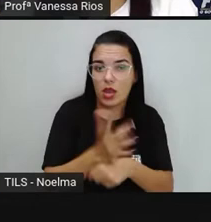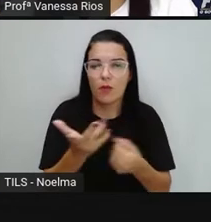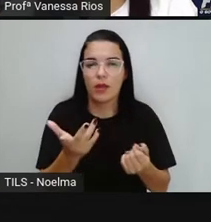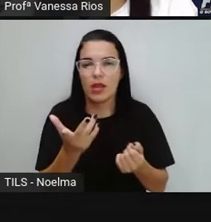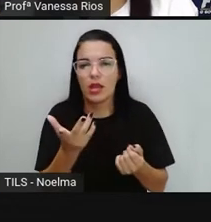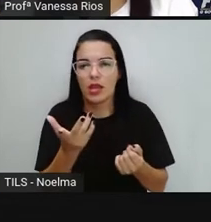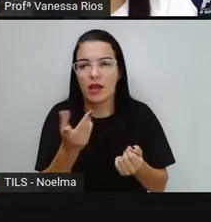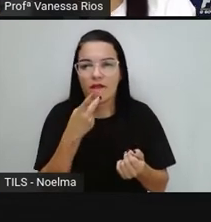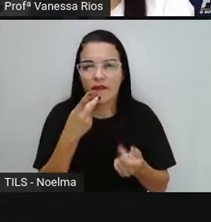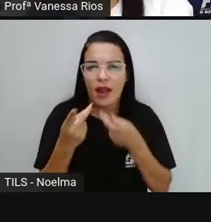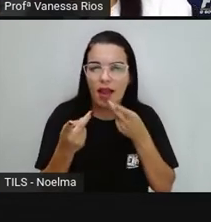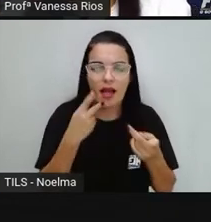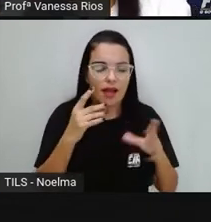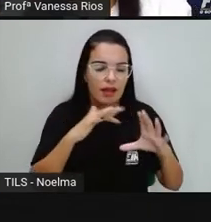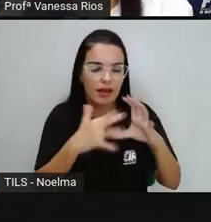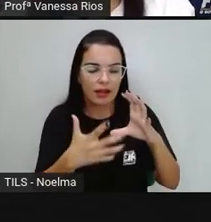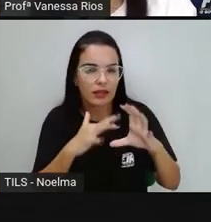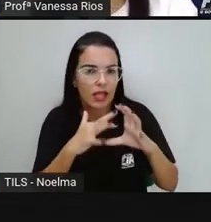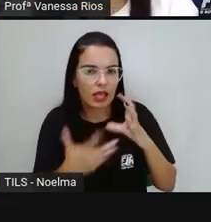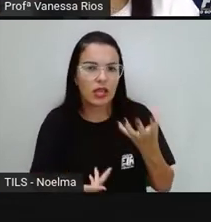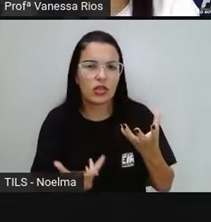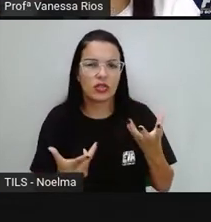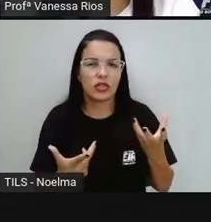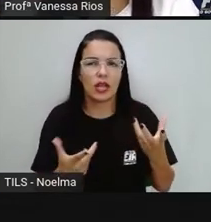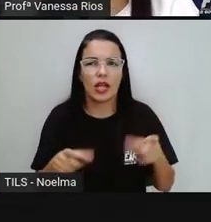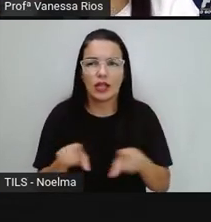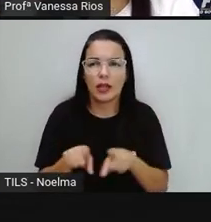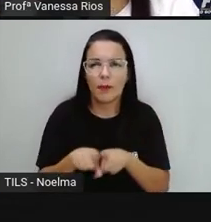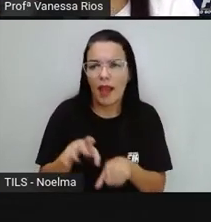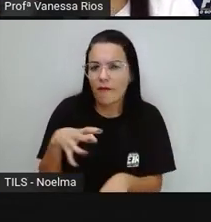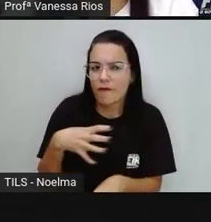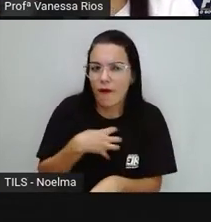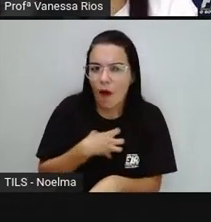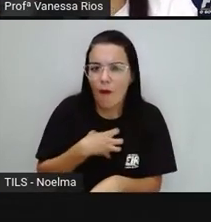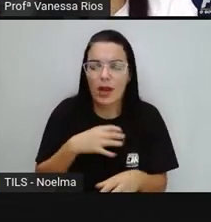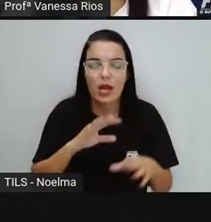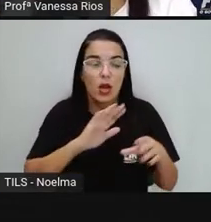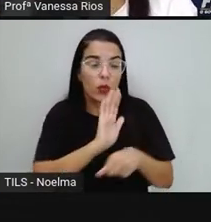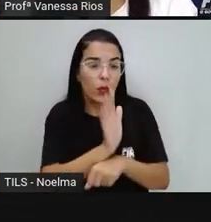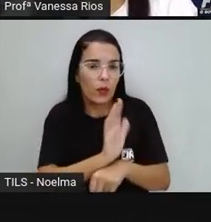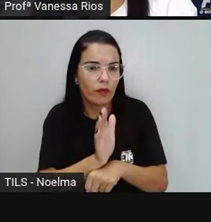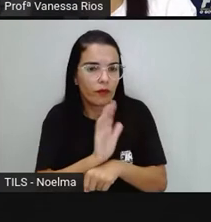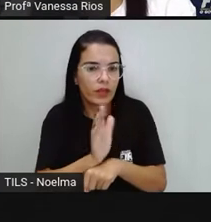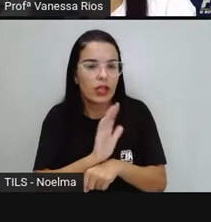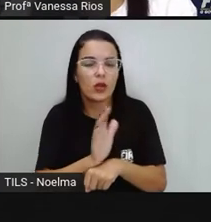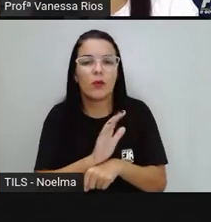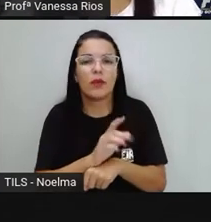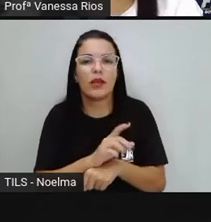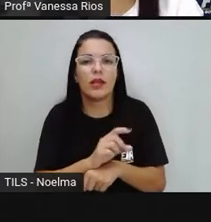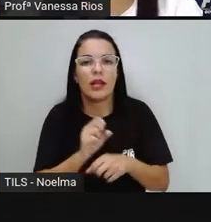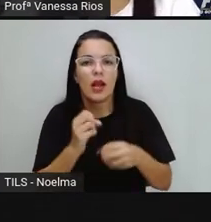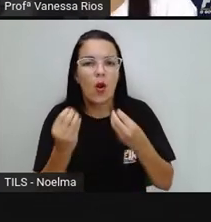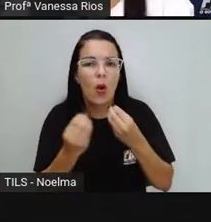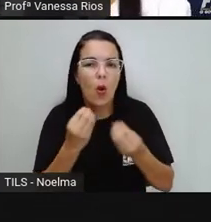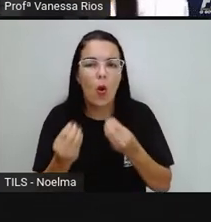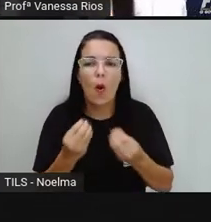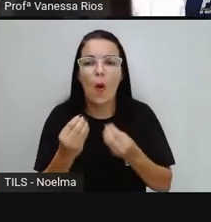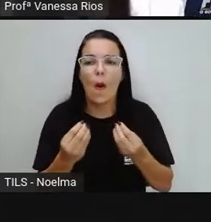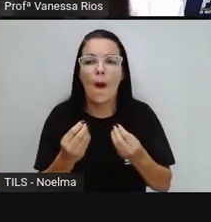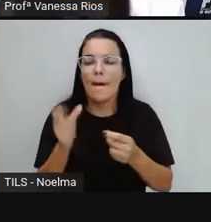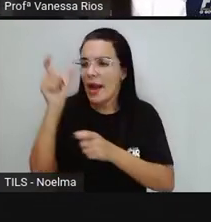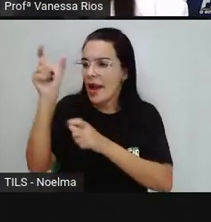as características e a forma como o filme, que é o caso, é a resenha de um filme, é, ser apresentado, falar sobre